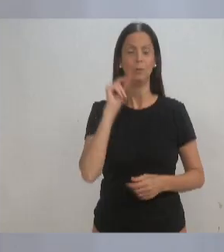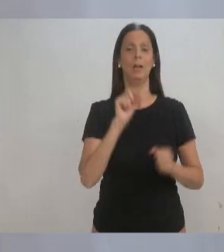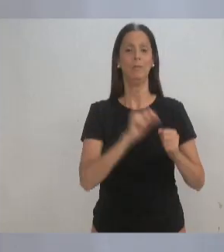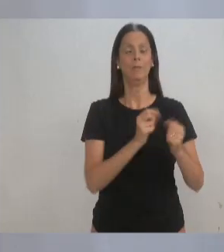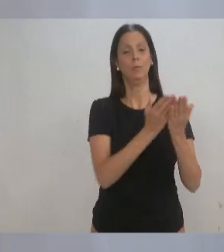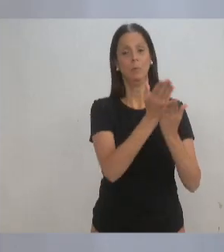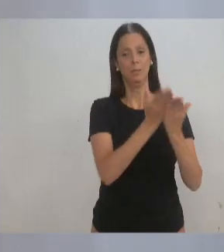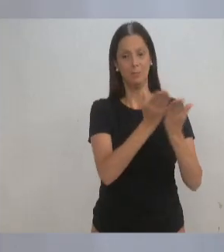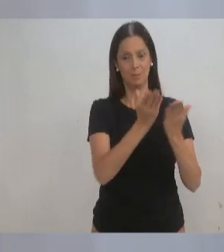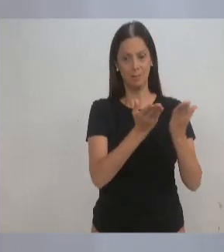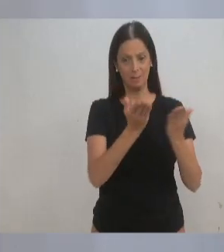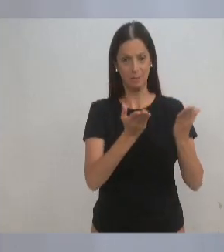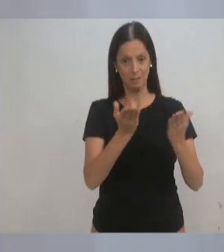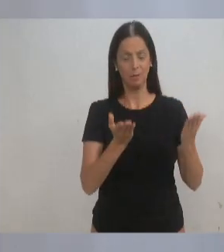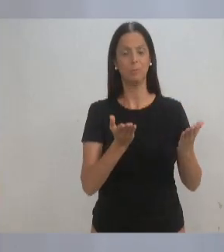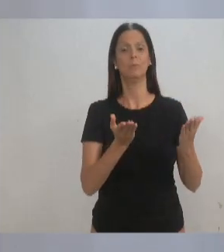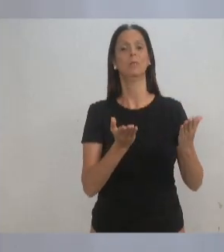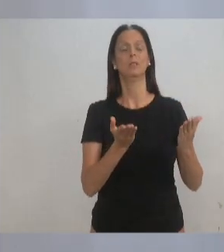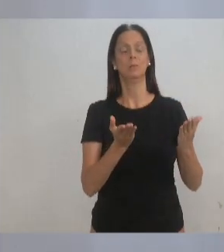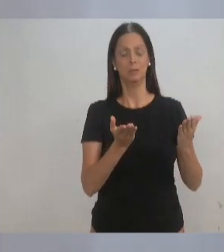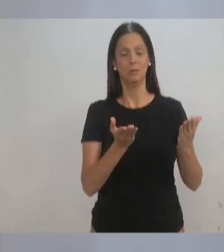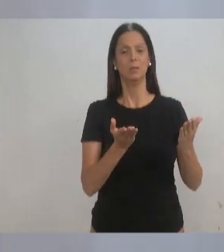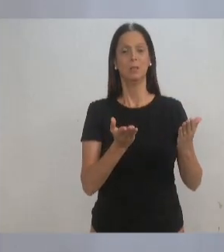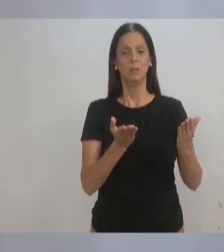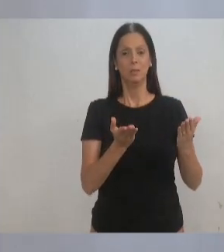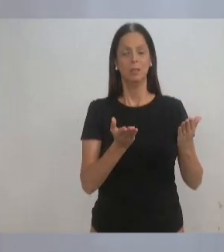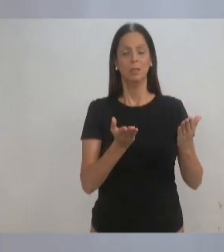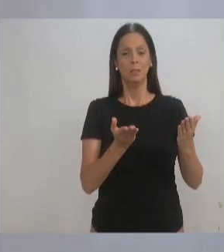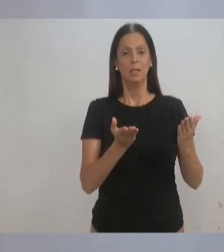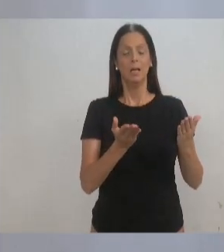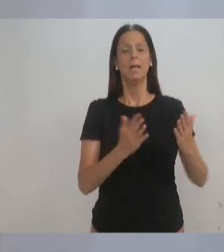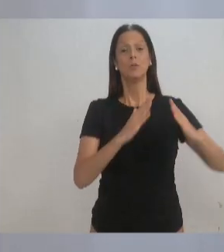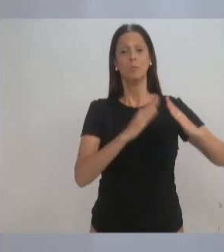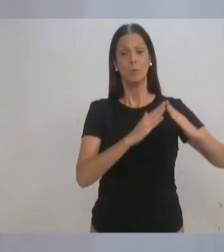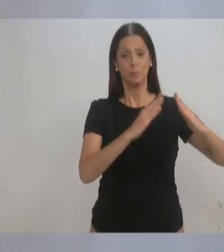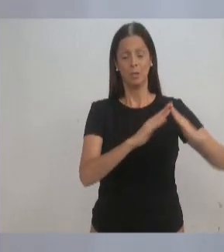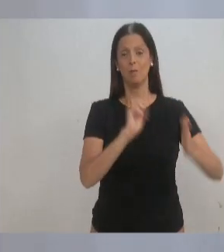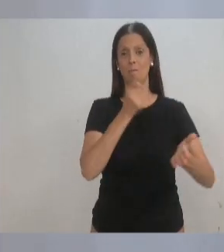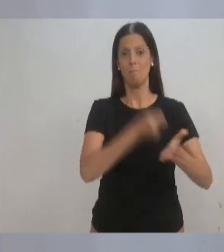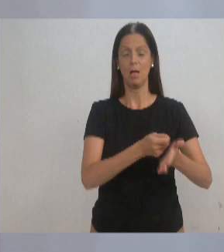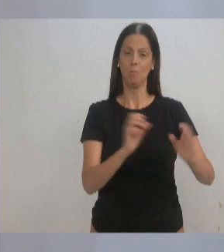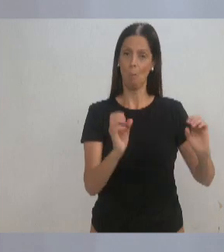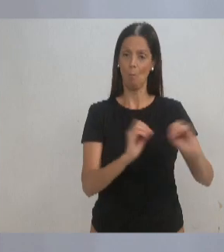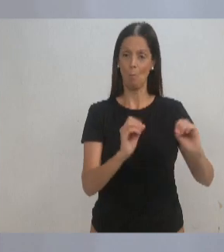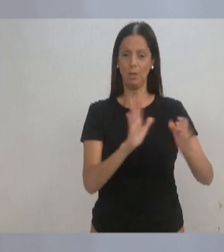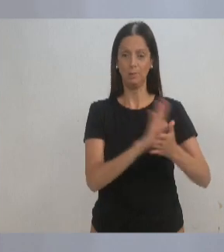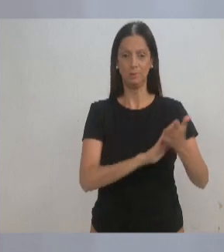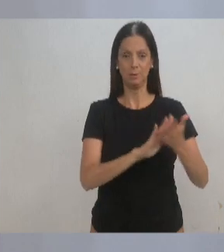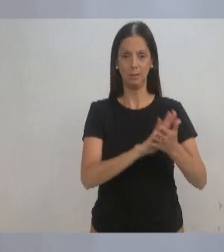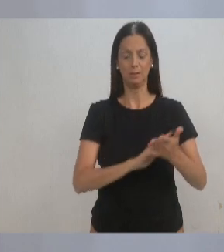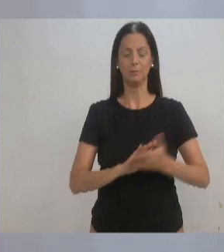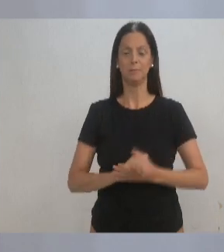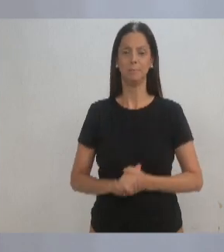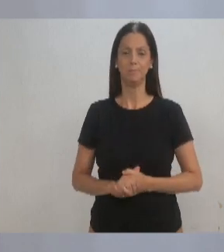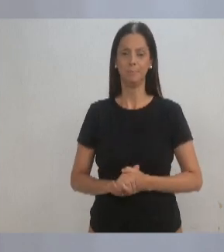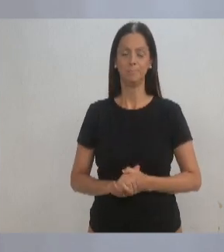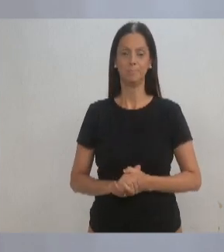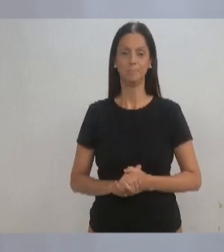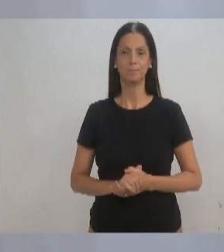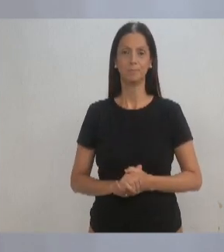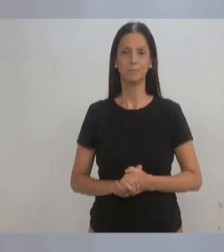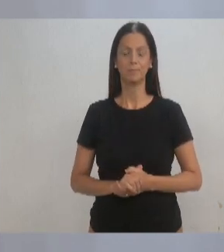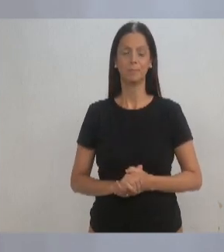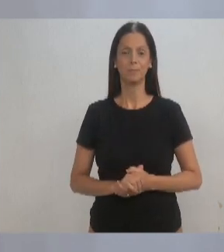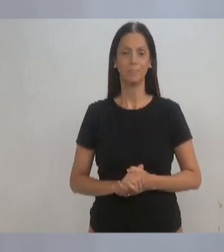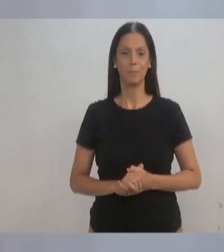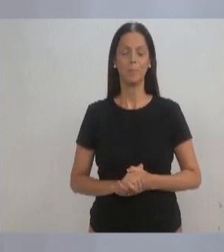licitação e aí, obviamente, que os moradores não têm custo para isso. Quero registrar rapidamente